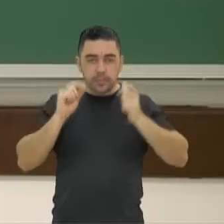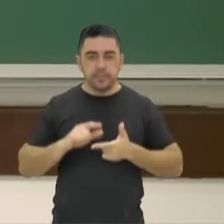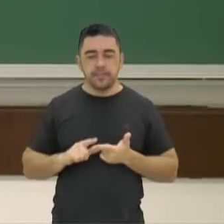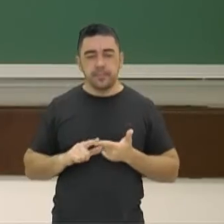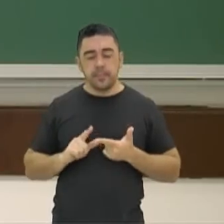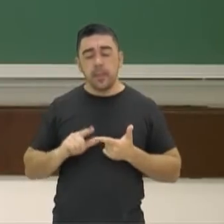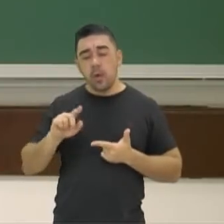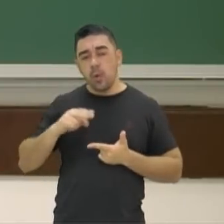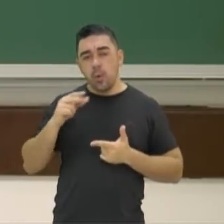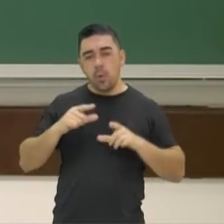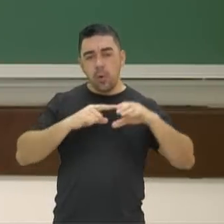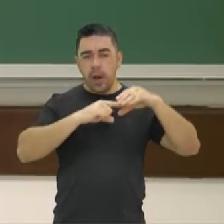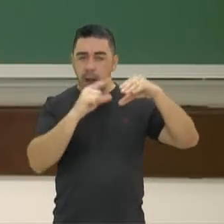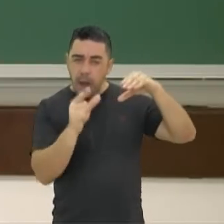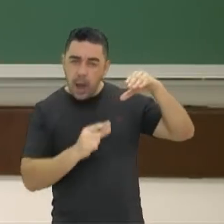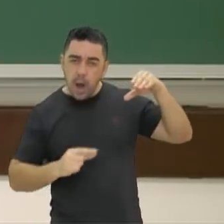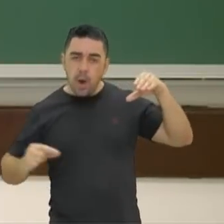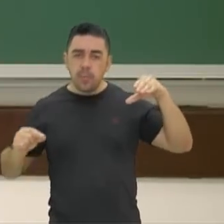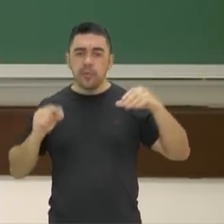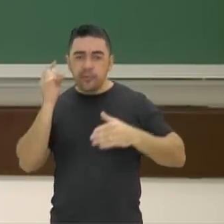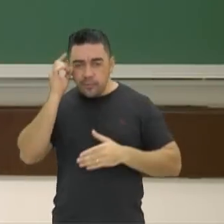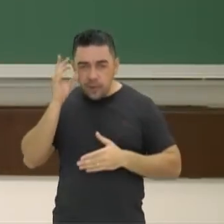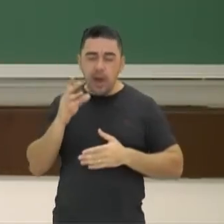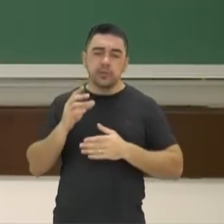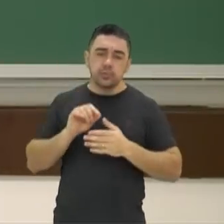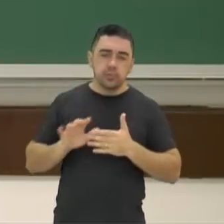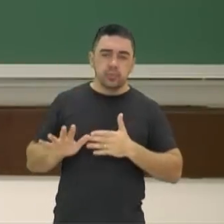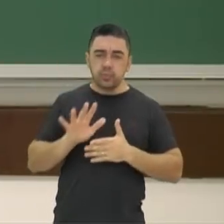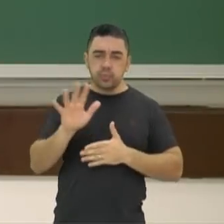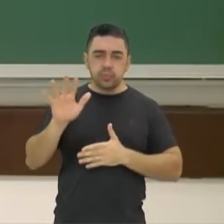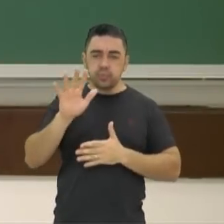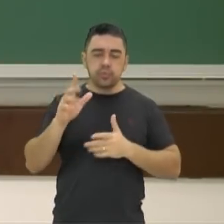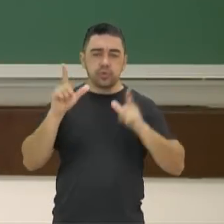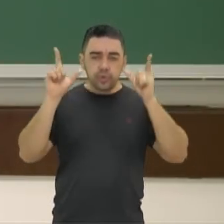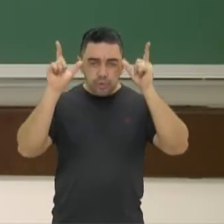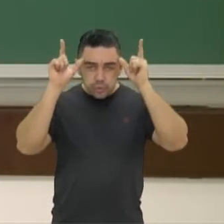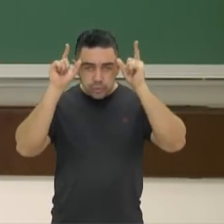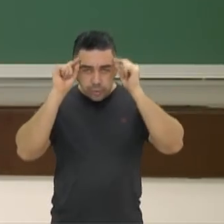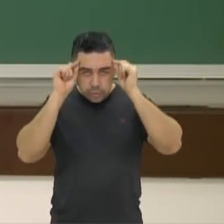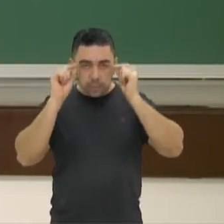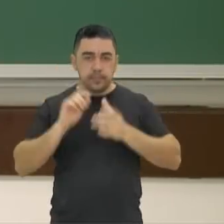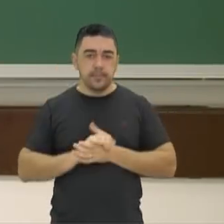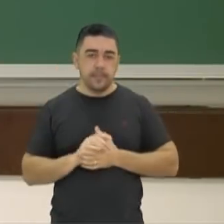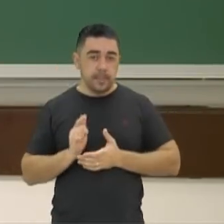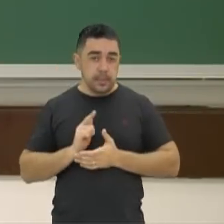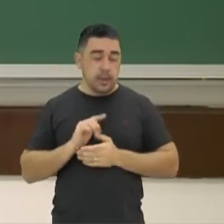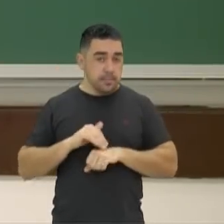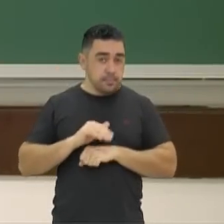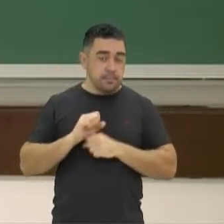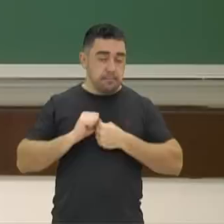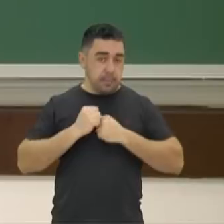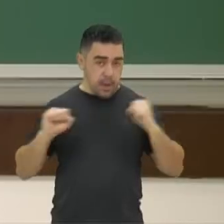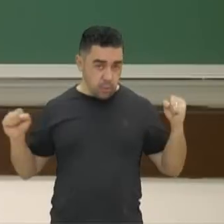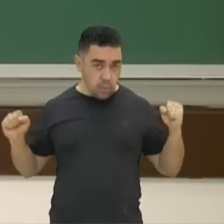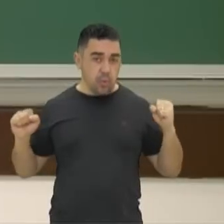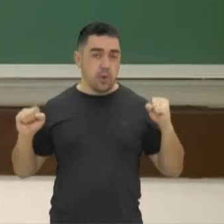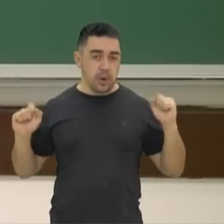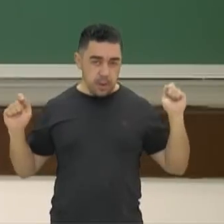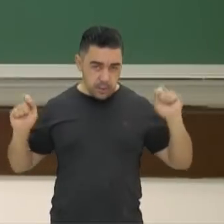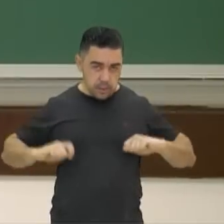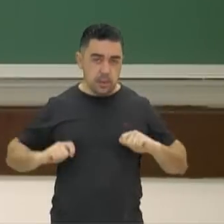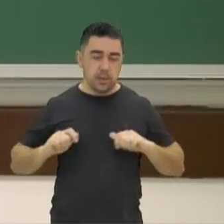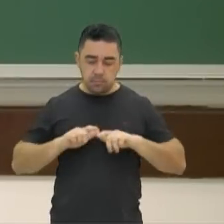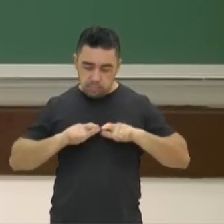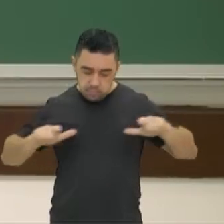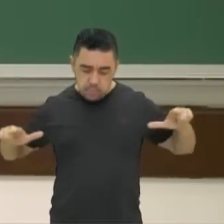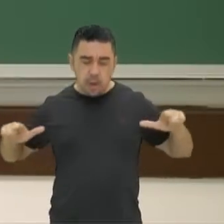rabo, uma cauda muito grande, facilita a perda de calor também. Tá? Então, todas essas coisas que têm um volume, uma superfície muito alta, ela